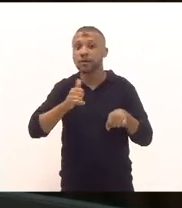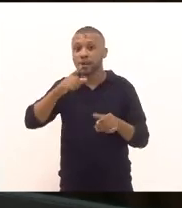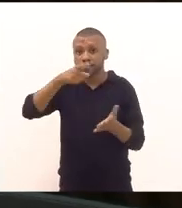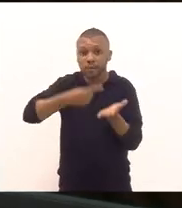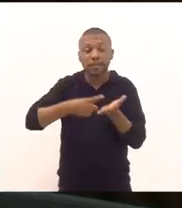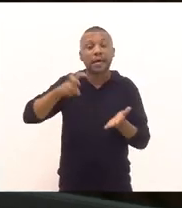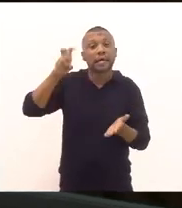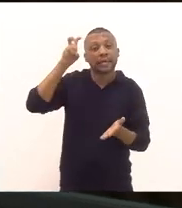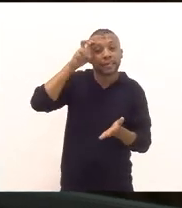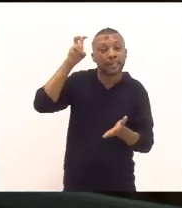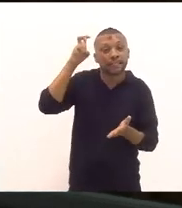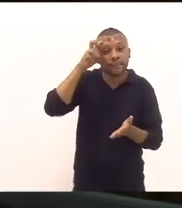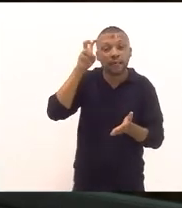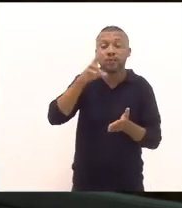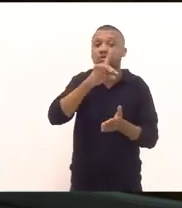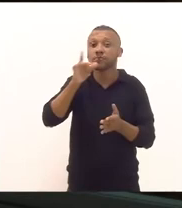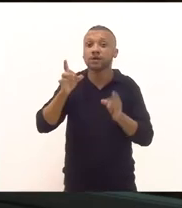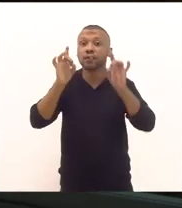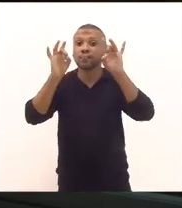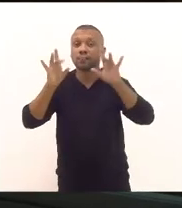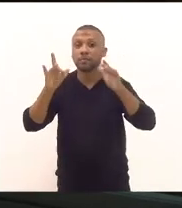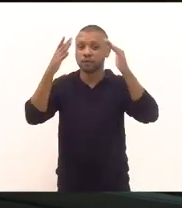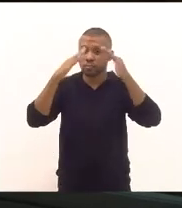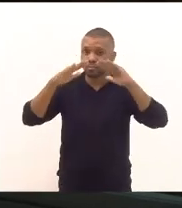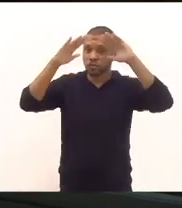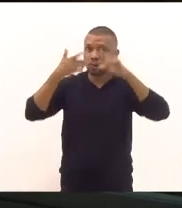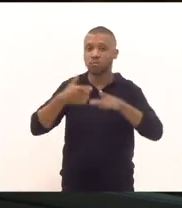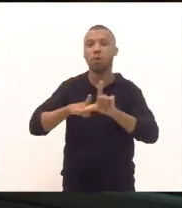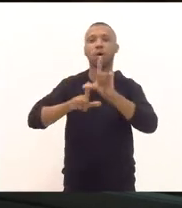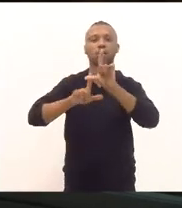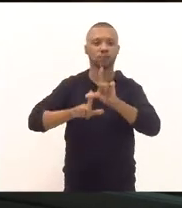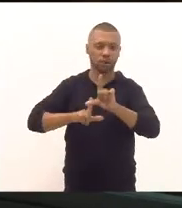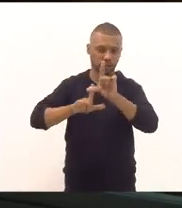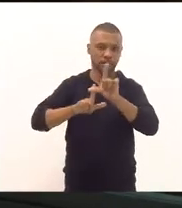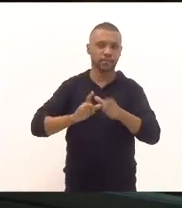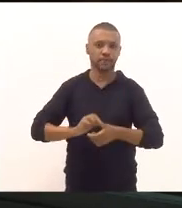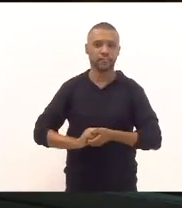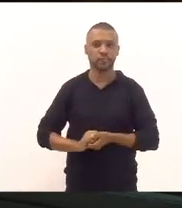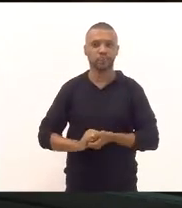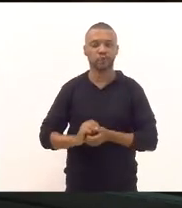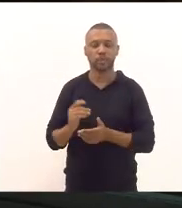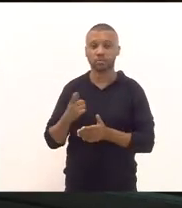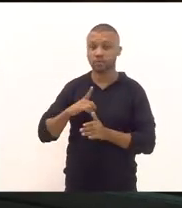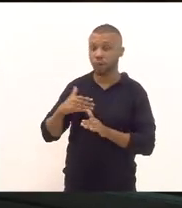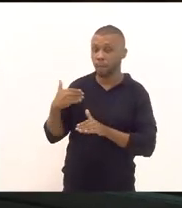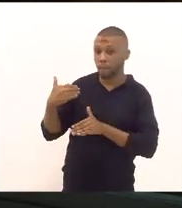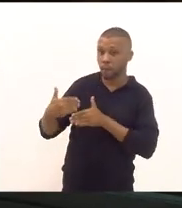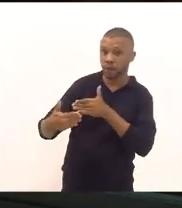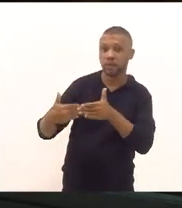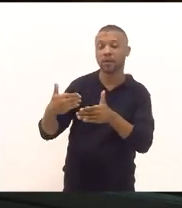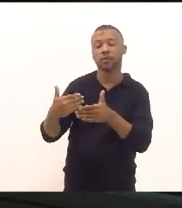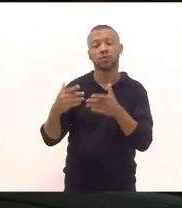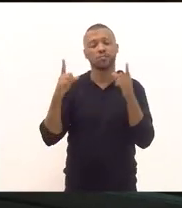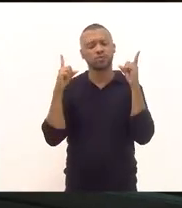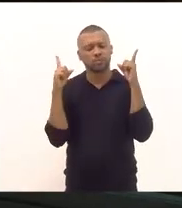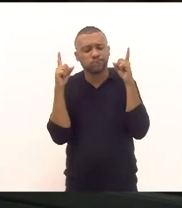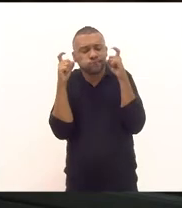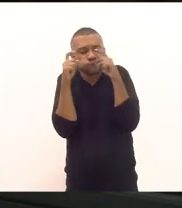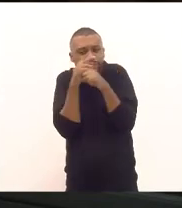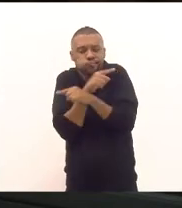numa quinta-feira de Oxossi é né eu tava que eu passei por um processo muito